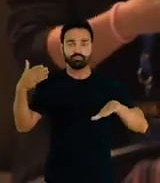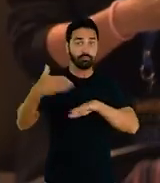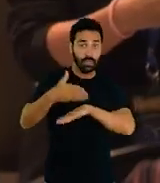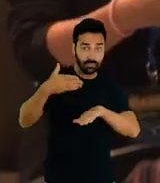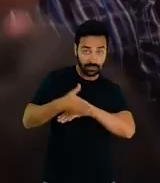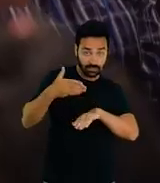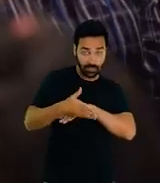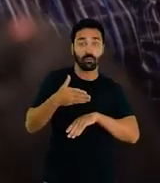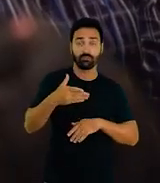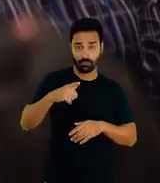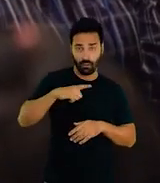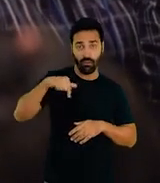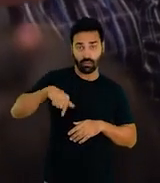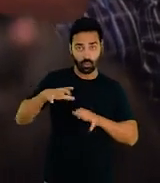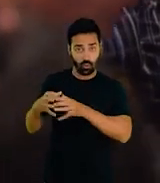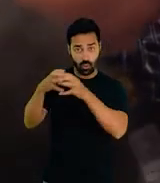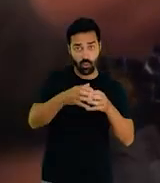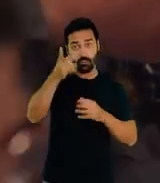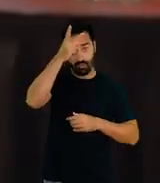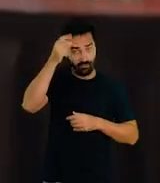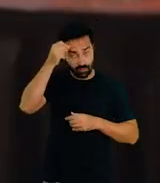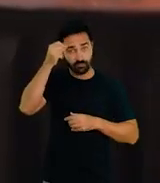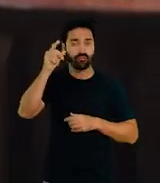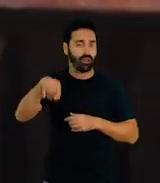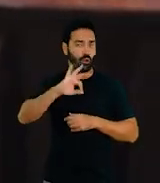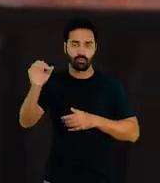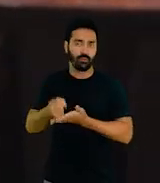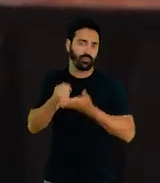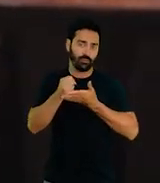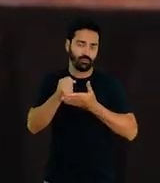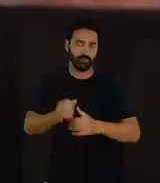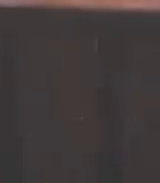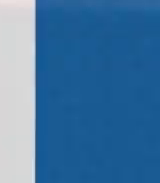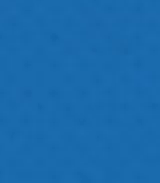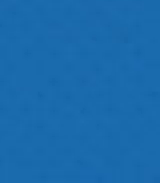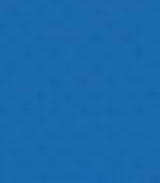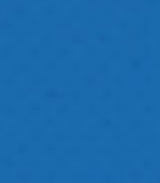uma das arenas que nós estamos participando aqui na Marcha dos Prefeitos, ela soma.